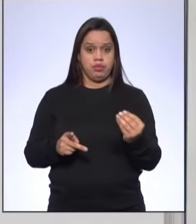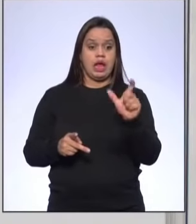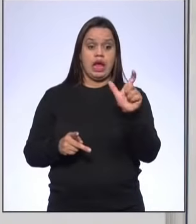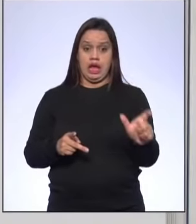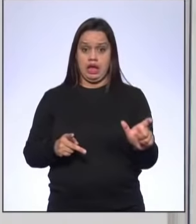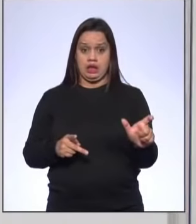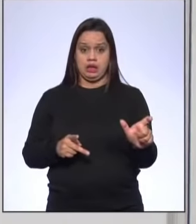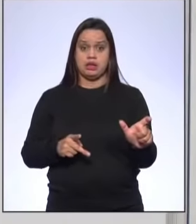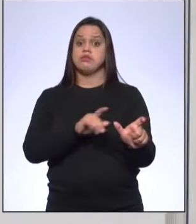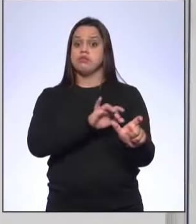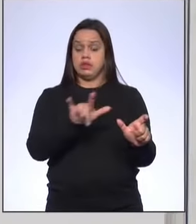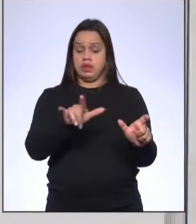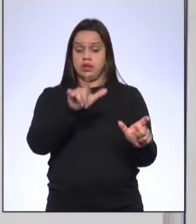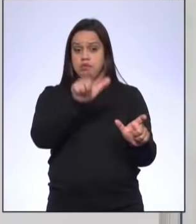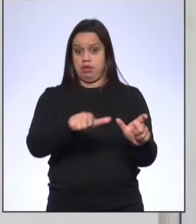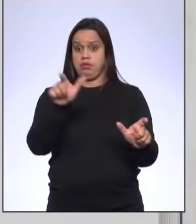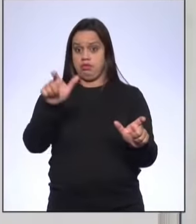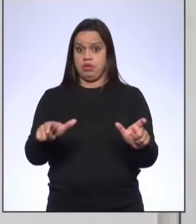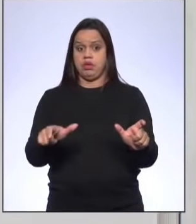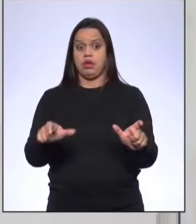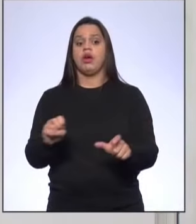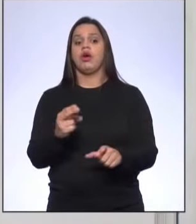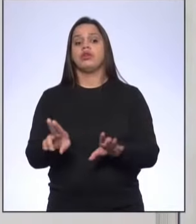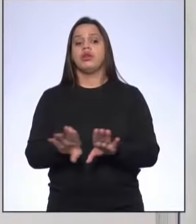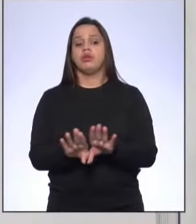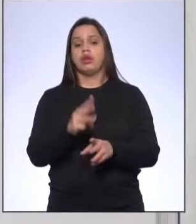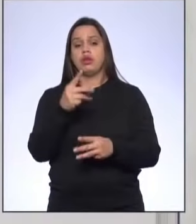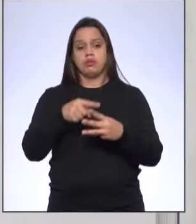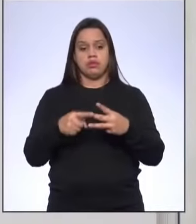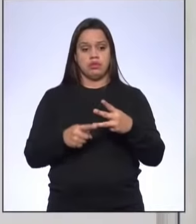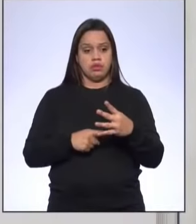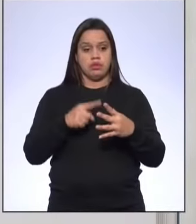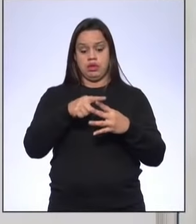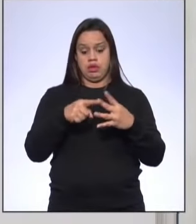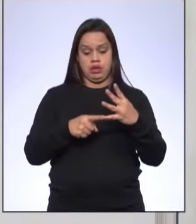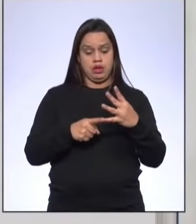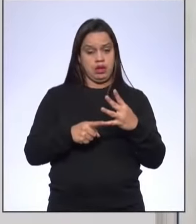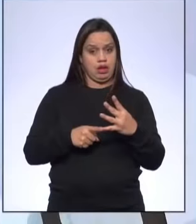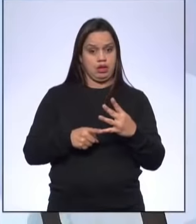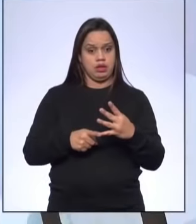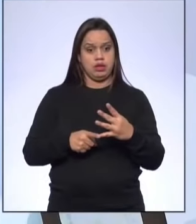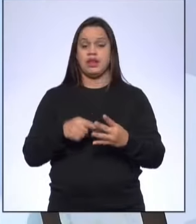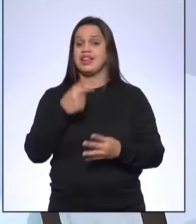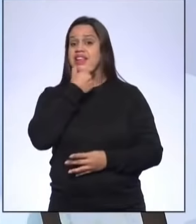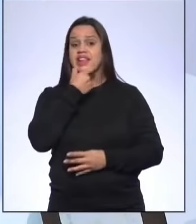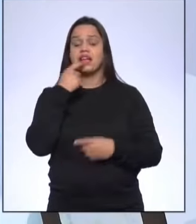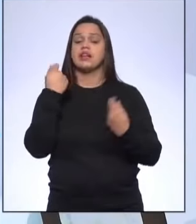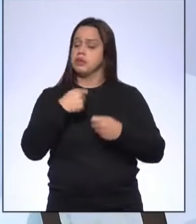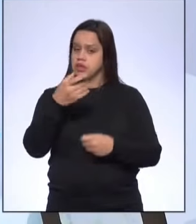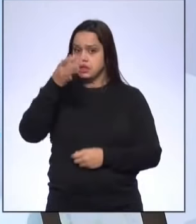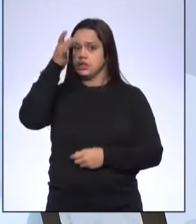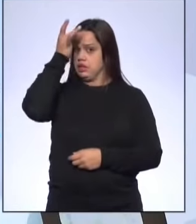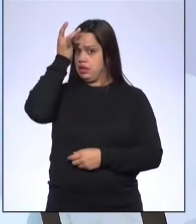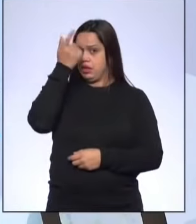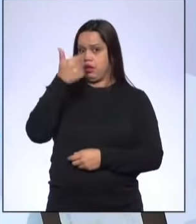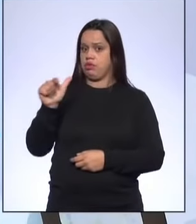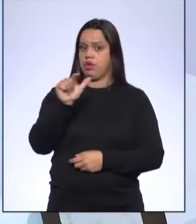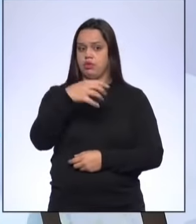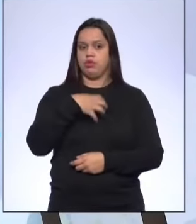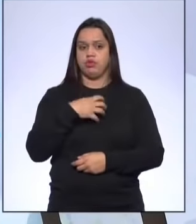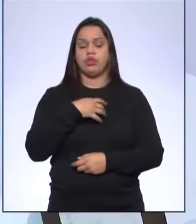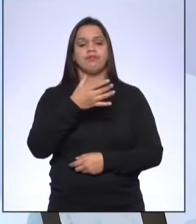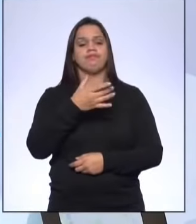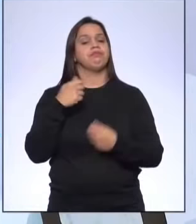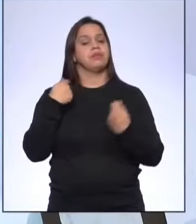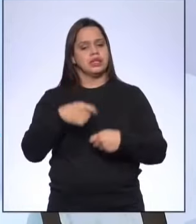estão tão tá aqui ó é his ear tem que decorar a gente não em inglês não tem outra forma a não ser